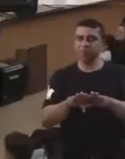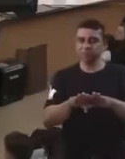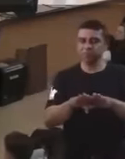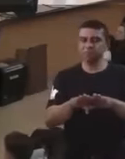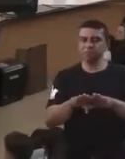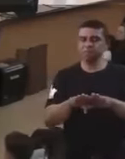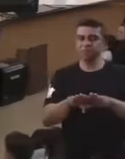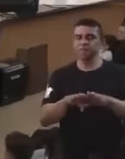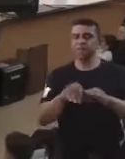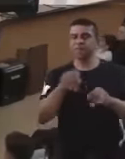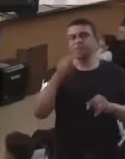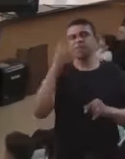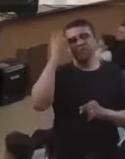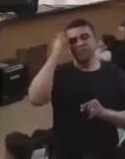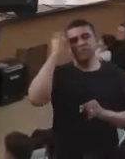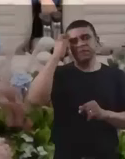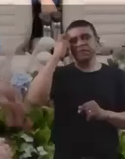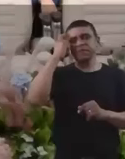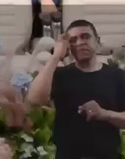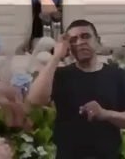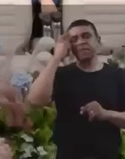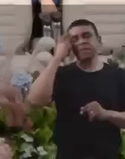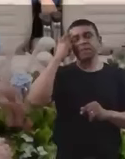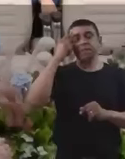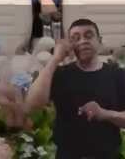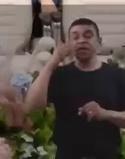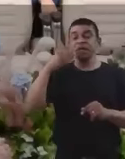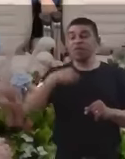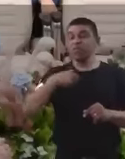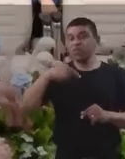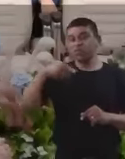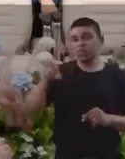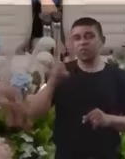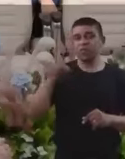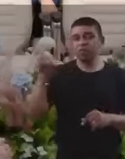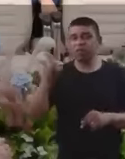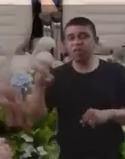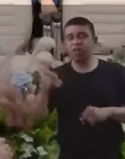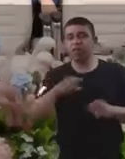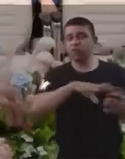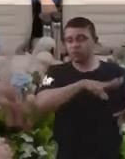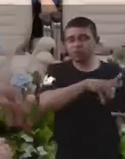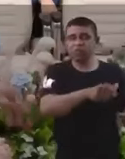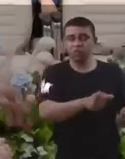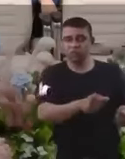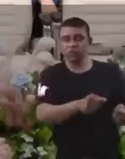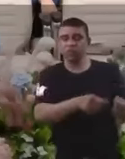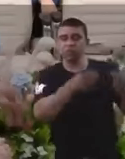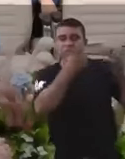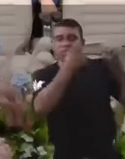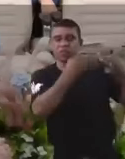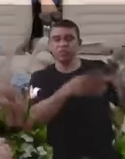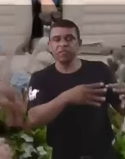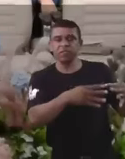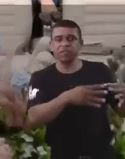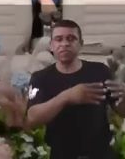fora, se não ensinarmos a teologia do Gênesis aqui dentro?